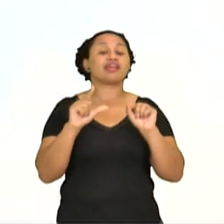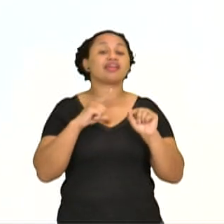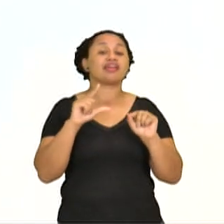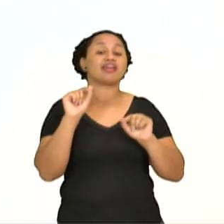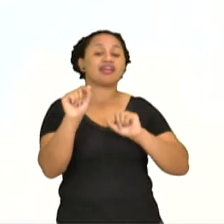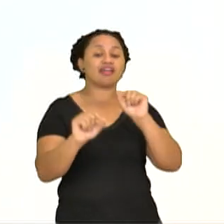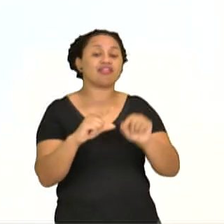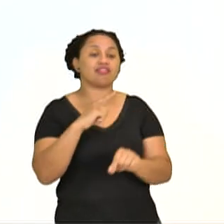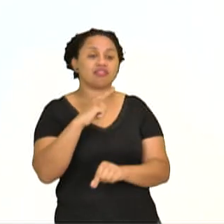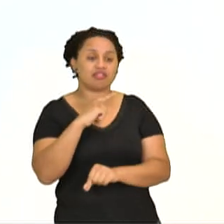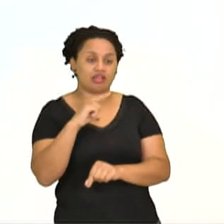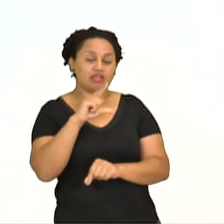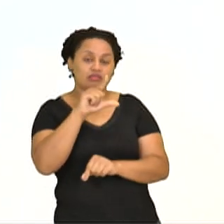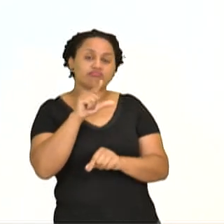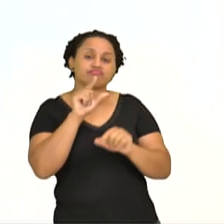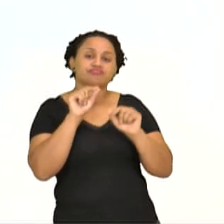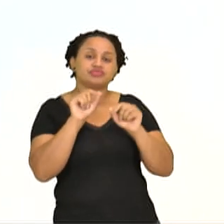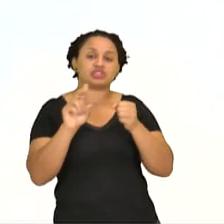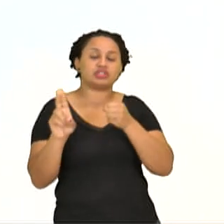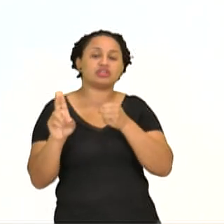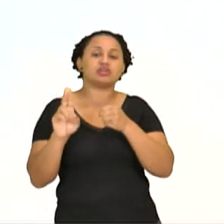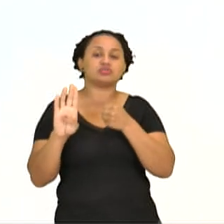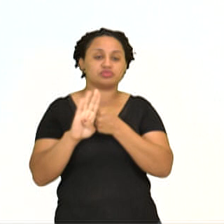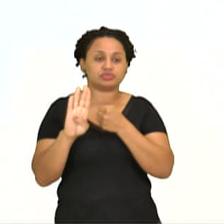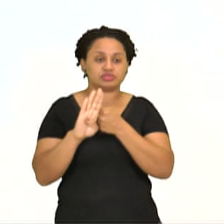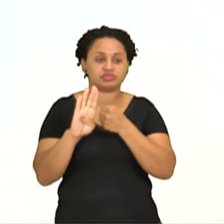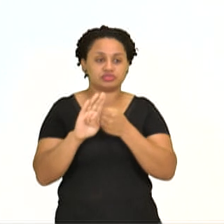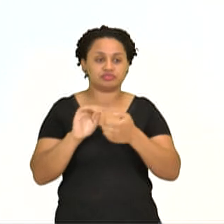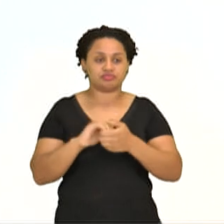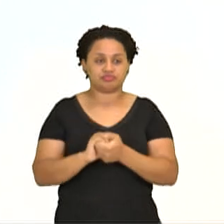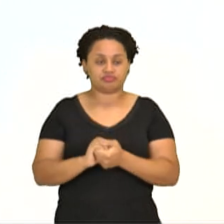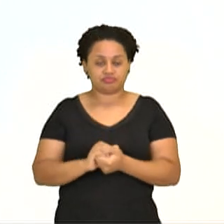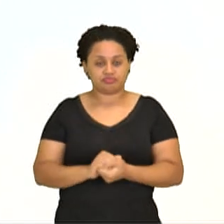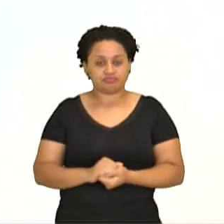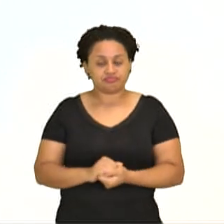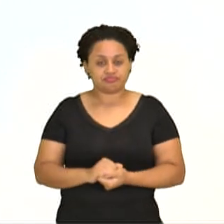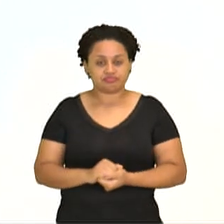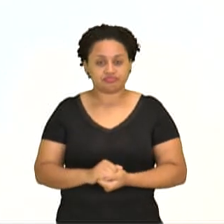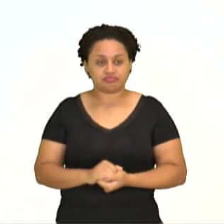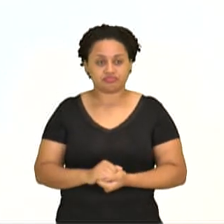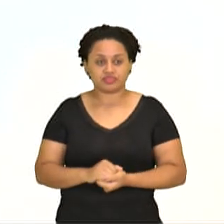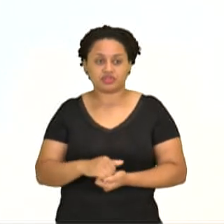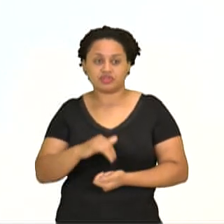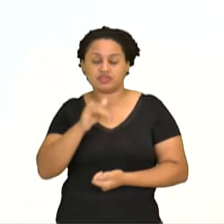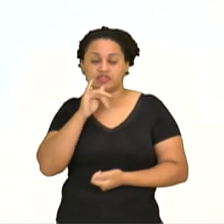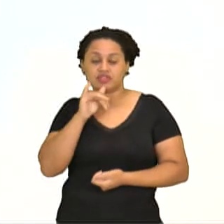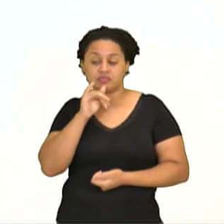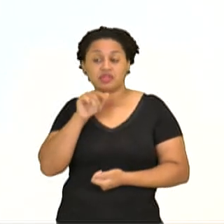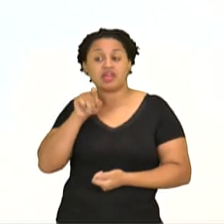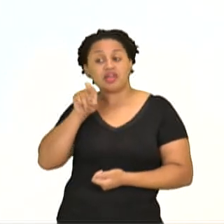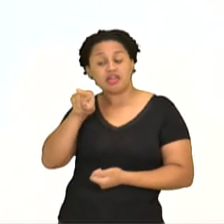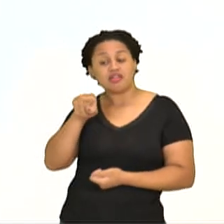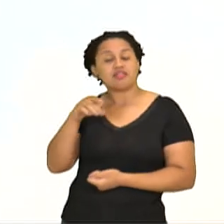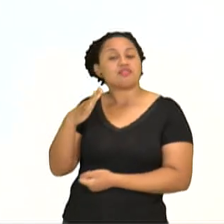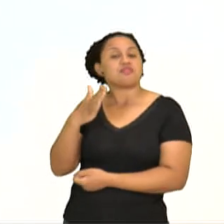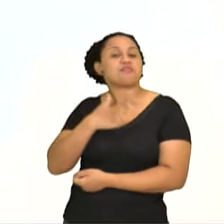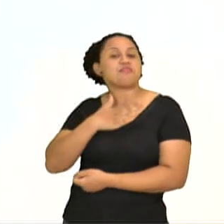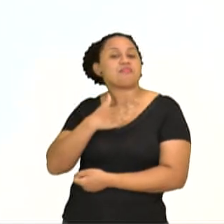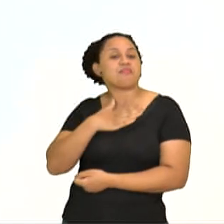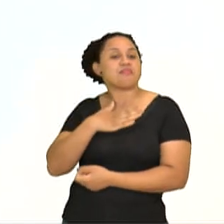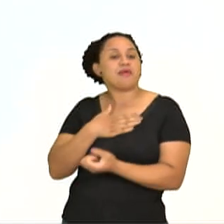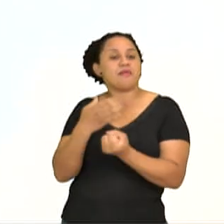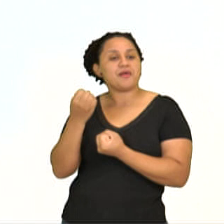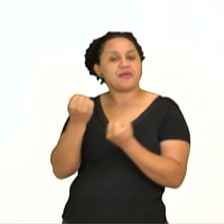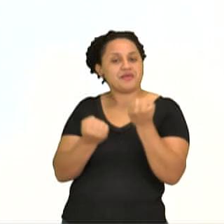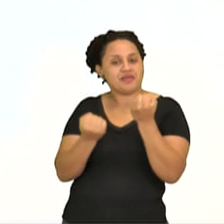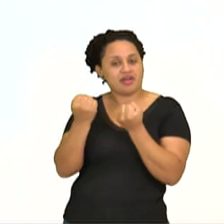um substantivo. Olha o exemplo. This is my car. Esse é o meu